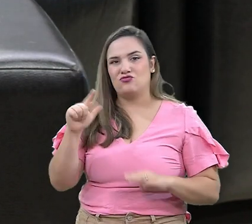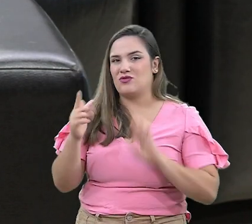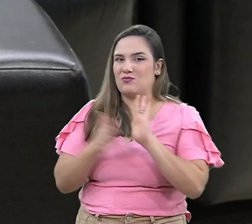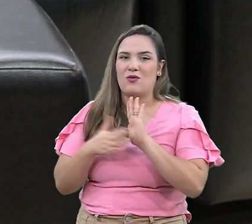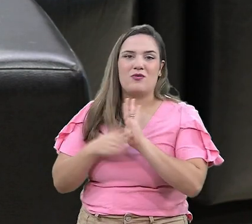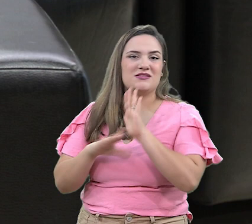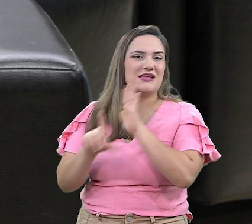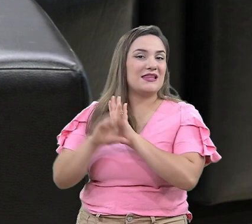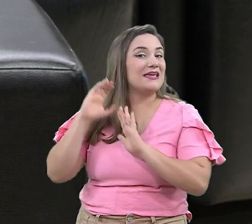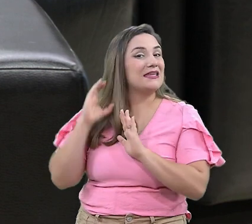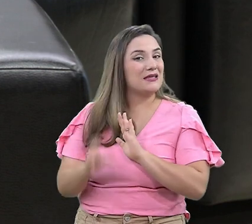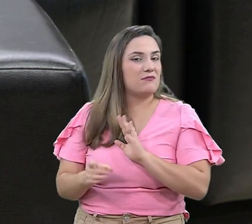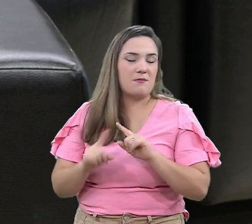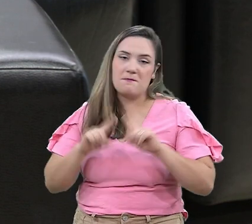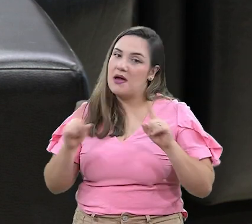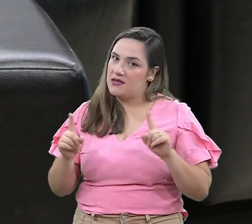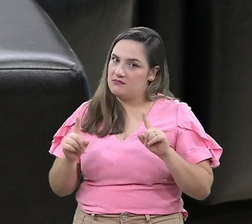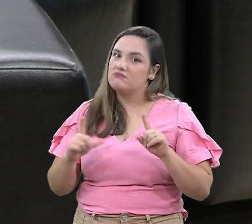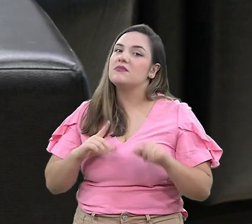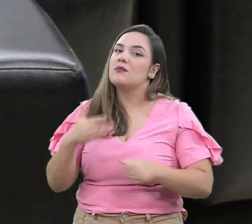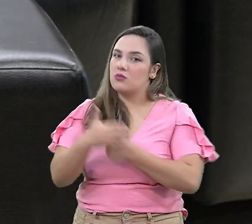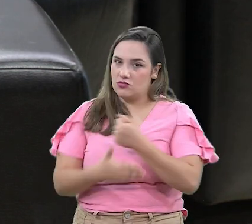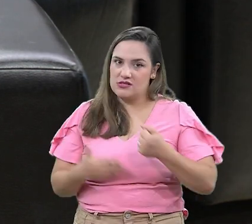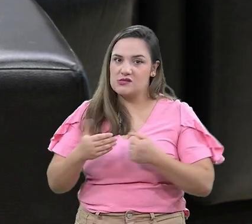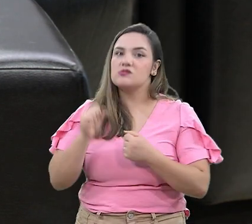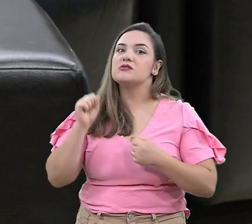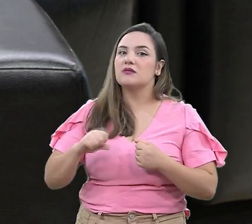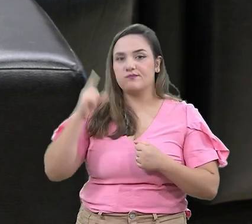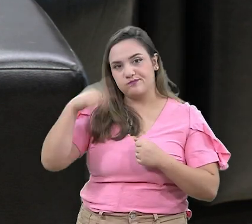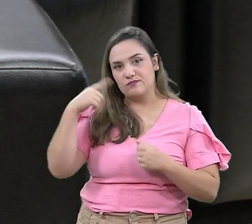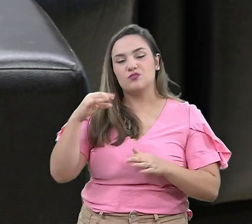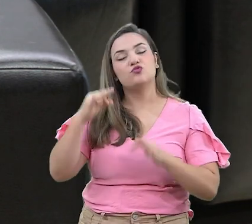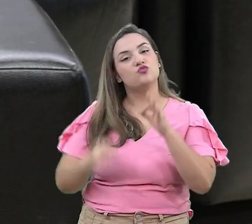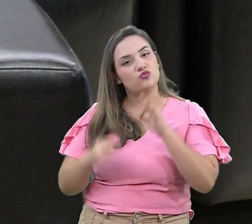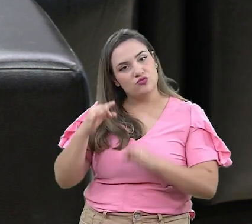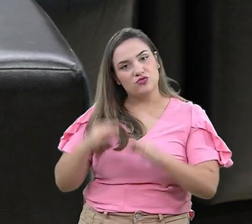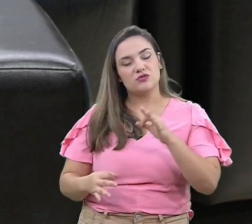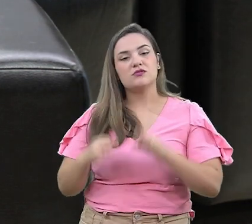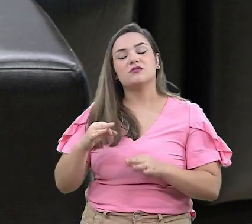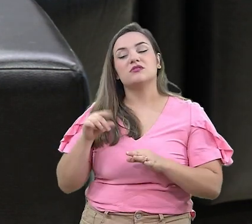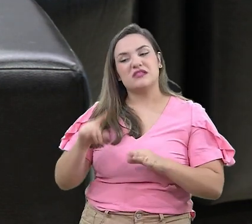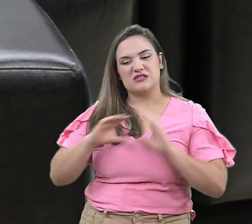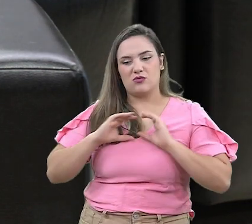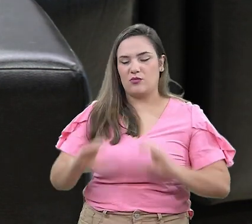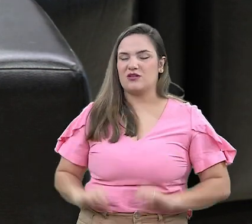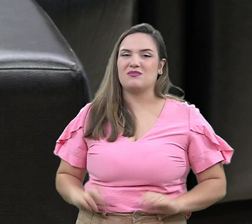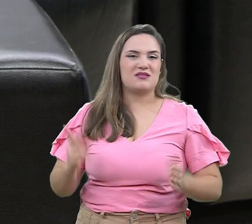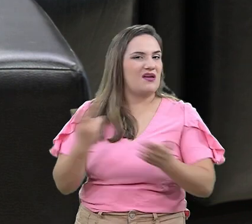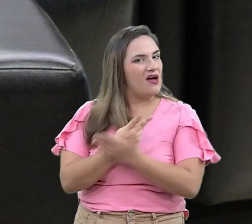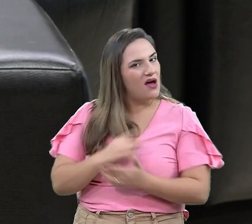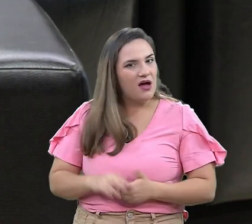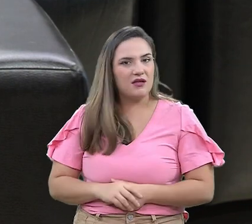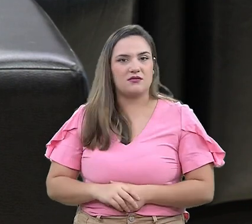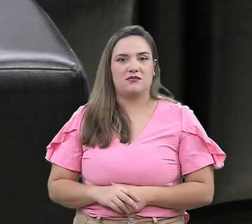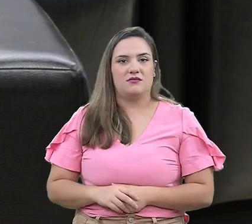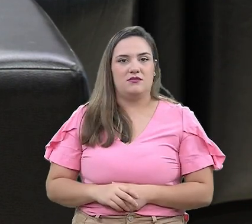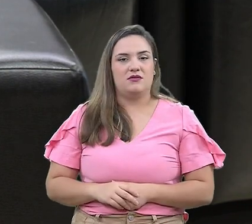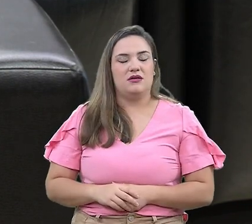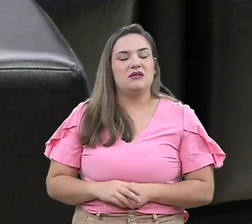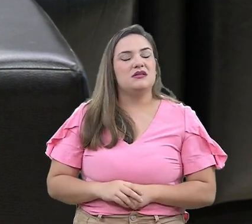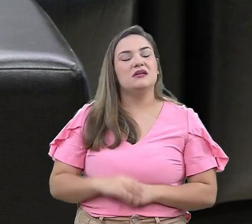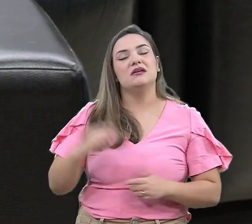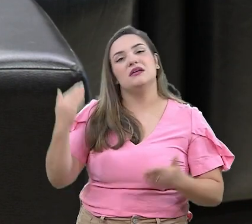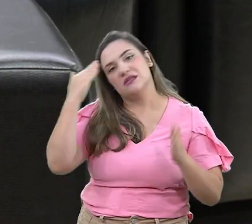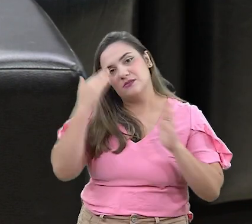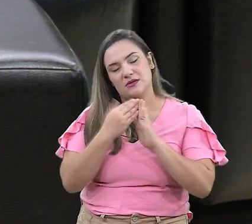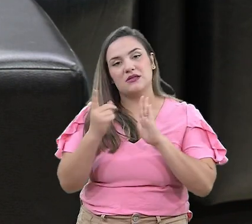não significa dizer que não há uma proteção jurídica por essa conduta inadequada, né, ou